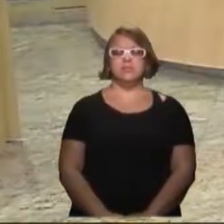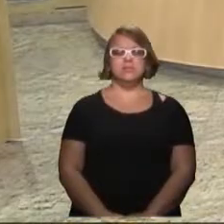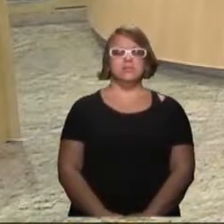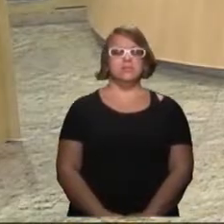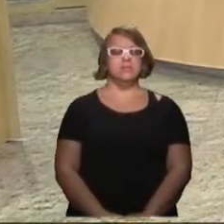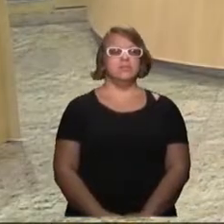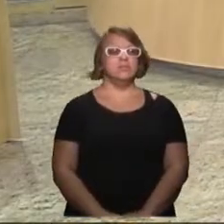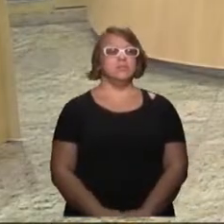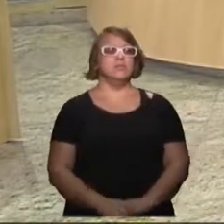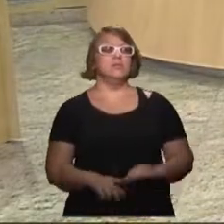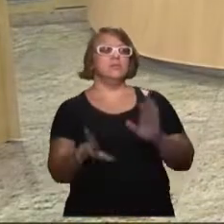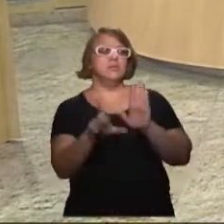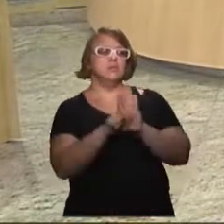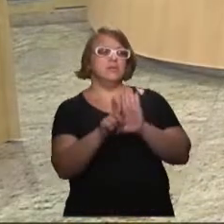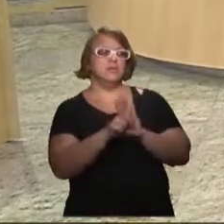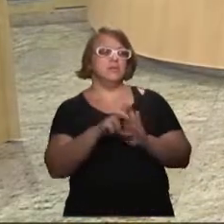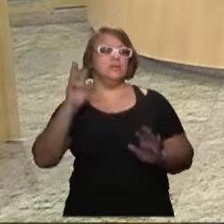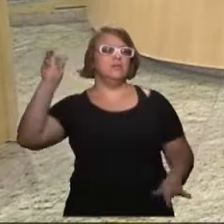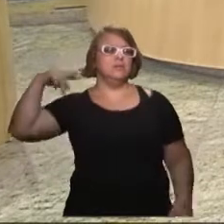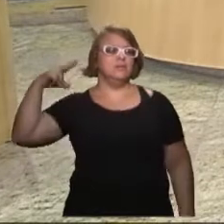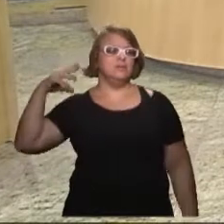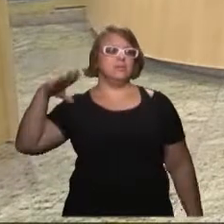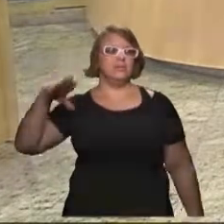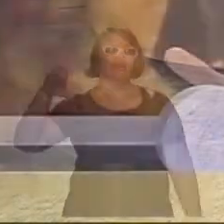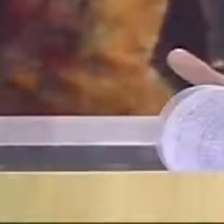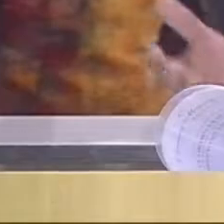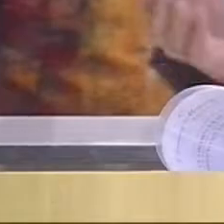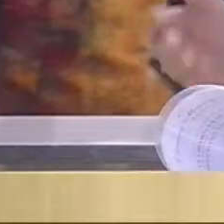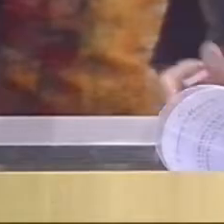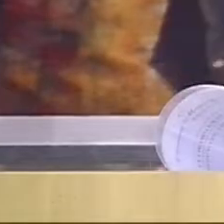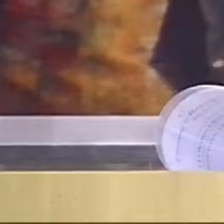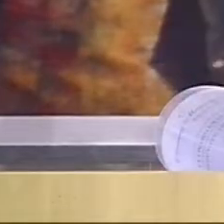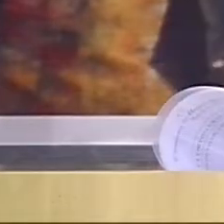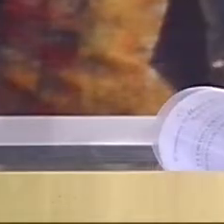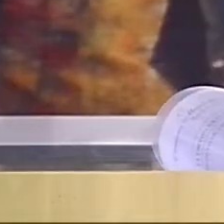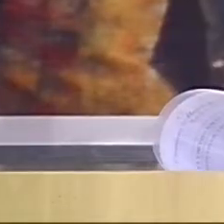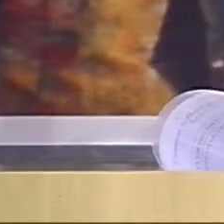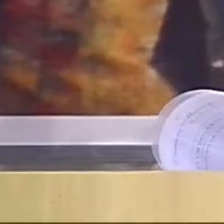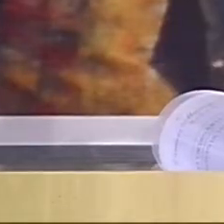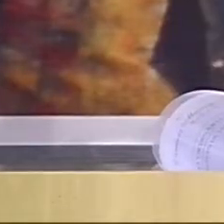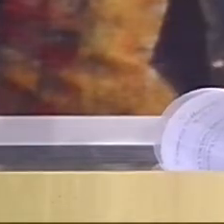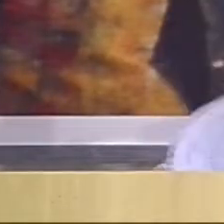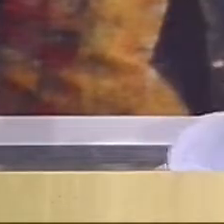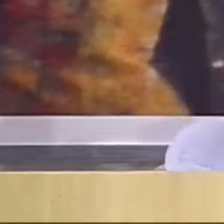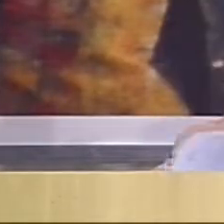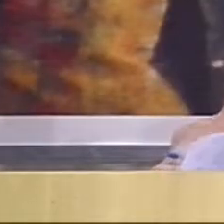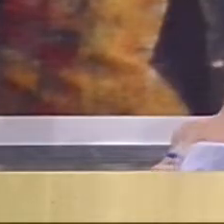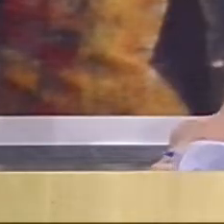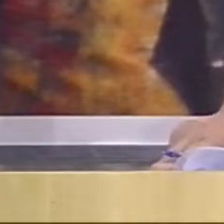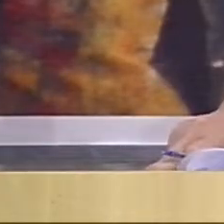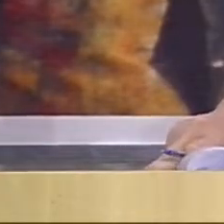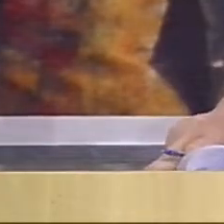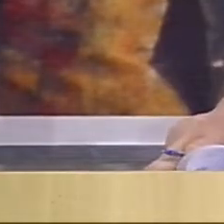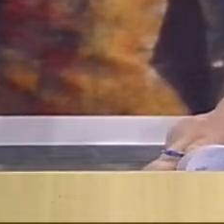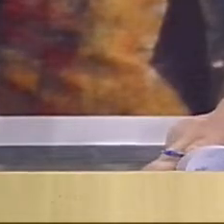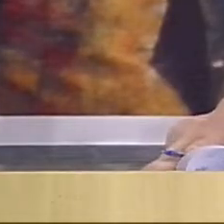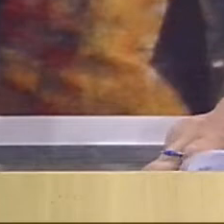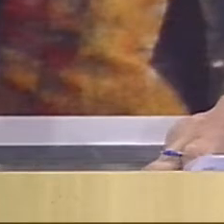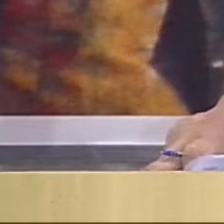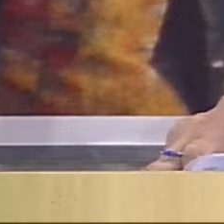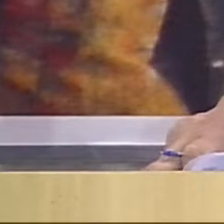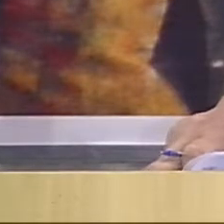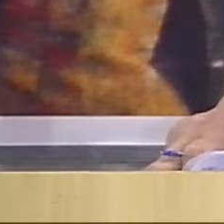tem uma lei do vereador Cesário que está anexada junto ao projeto também, que trata do assunto, né, mas